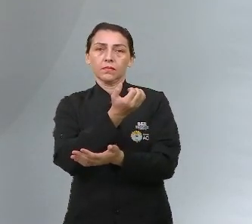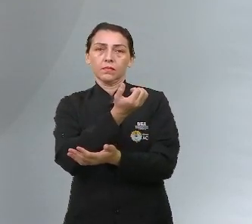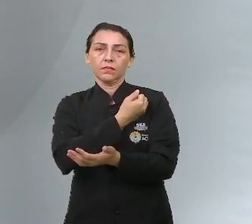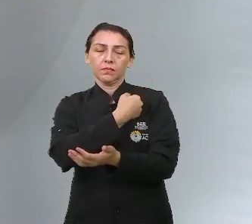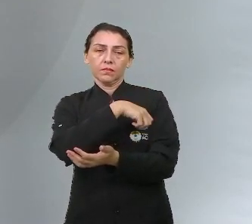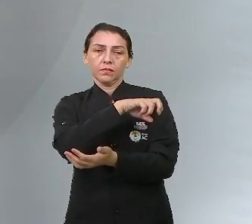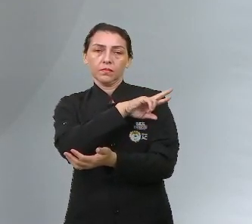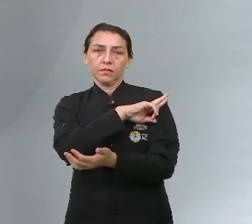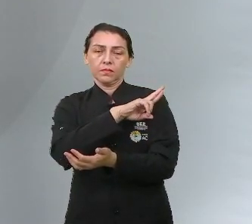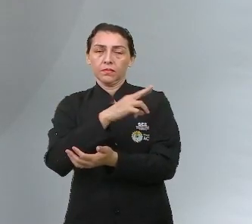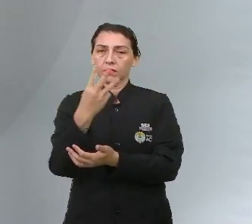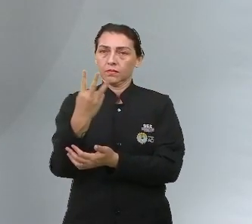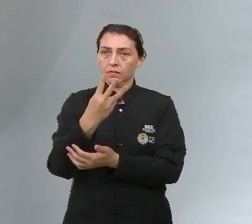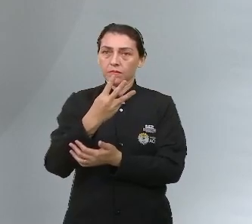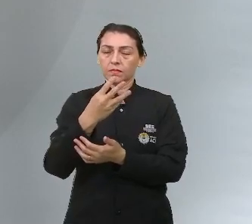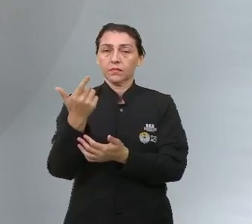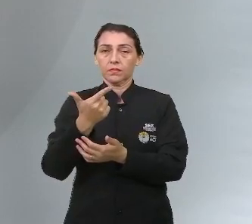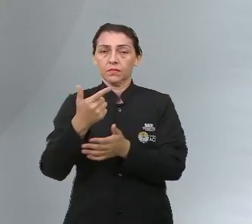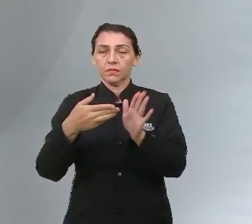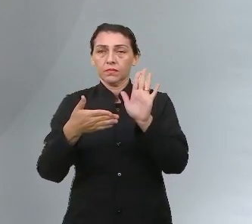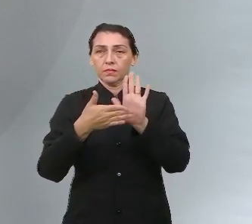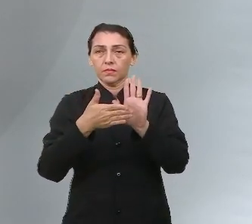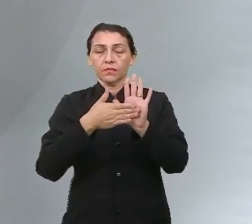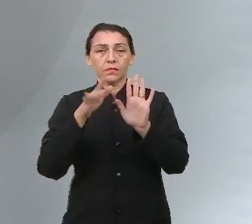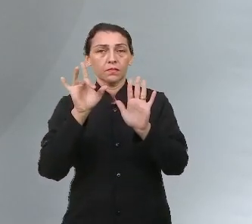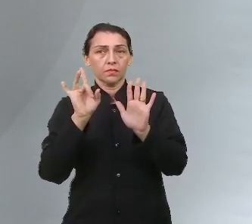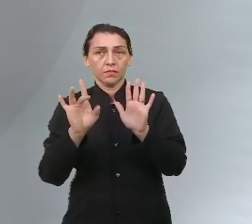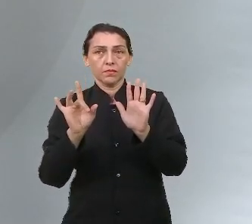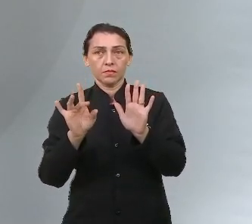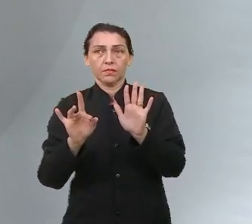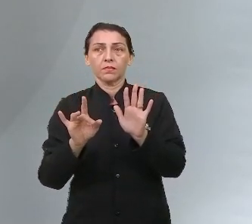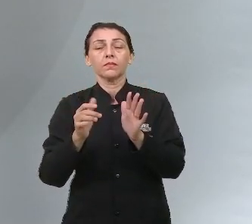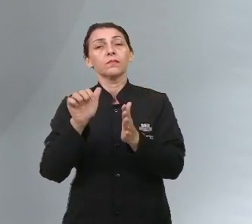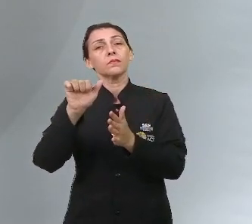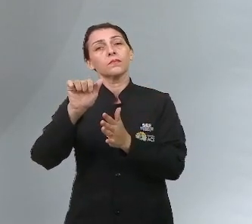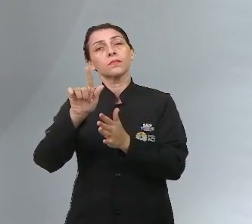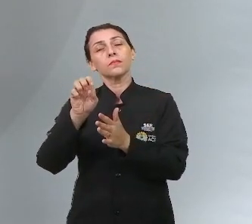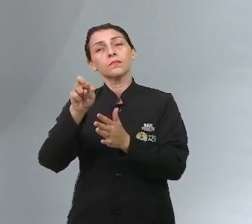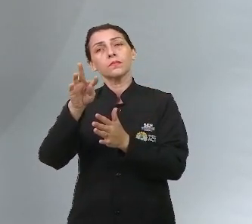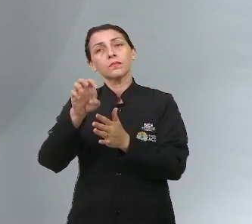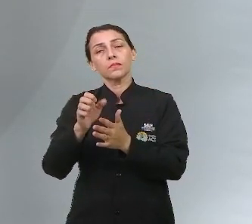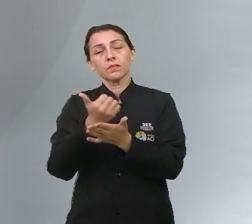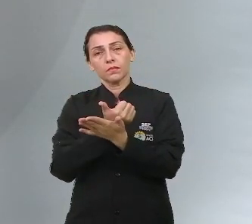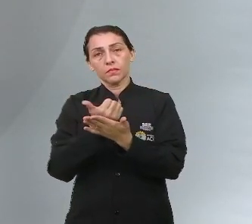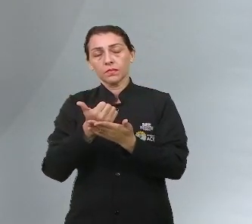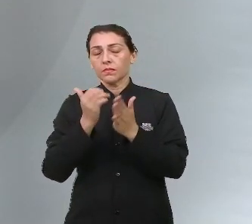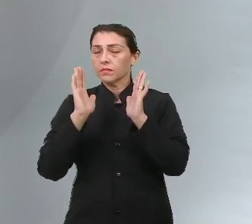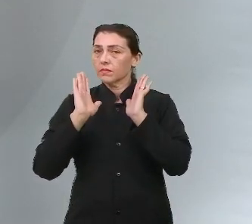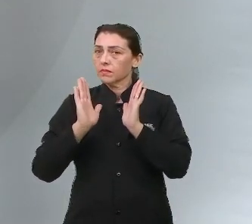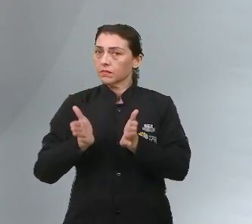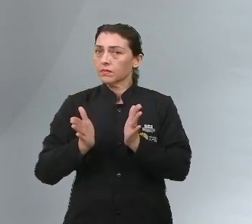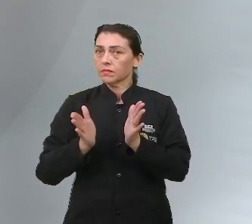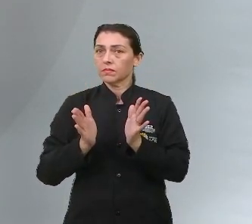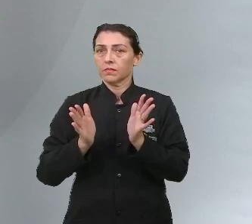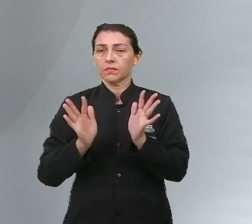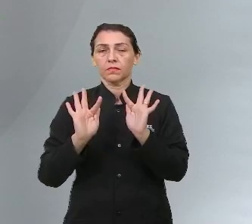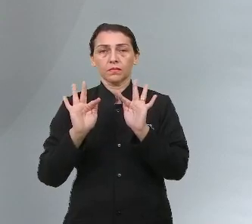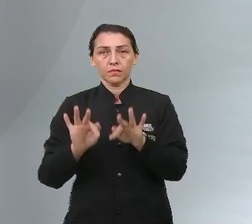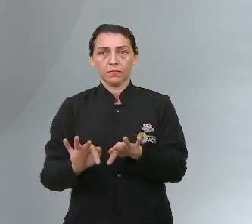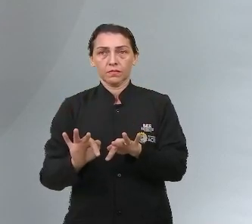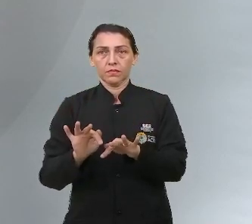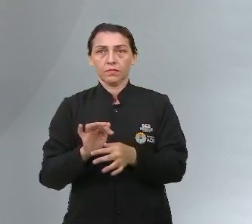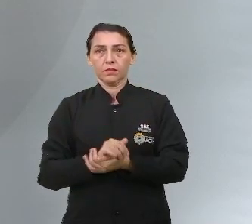No caso aqui da segunda proposta, ela colocou apenas o agente e a ação. Então, conseguiu